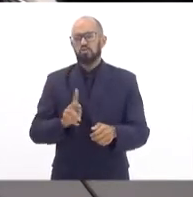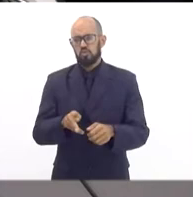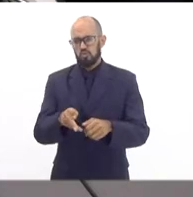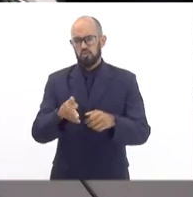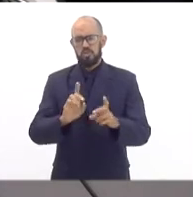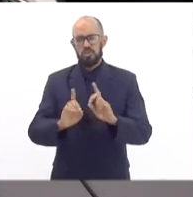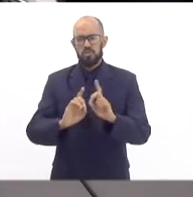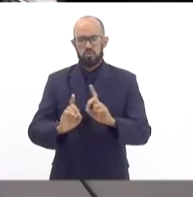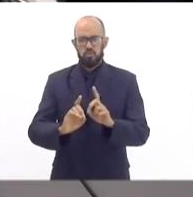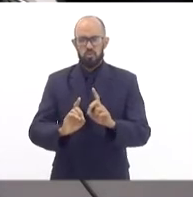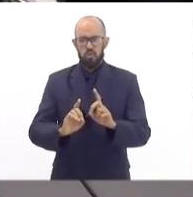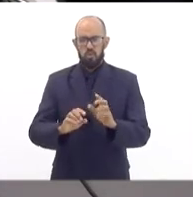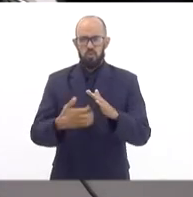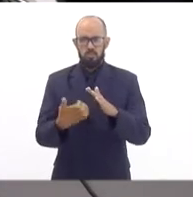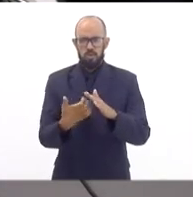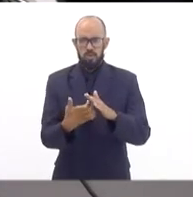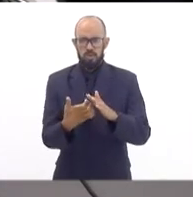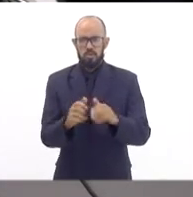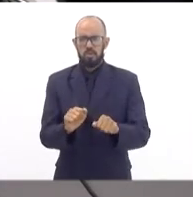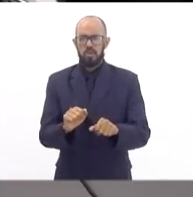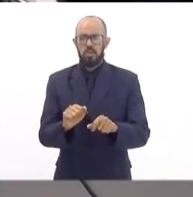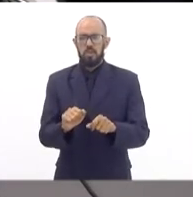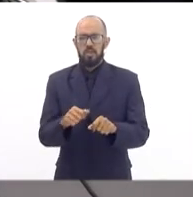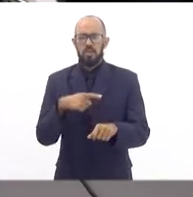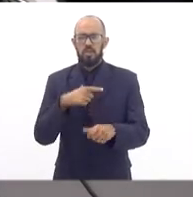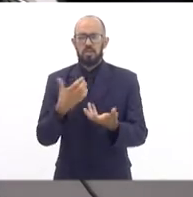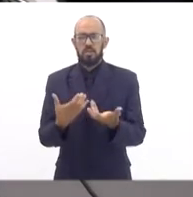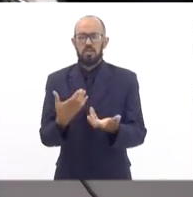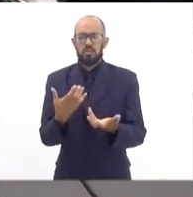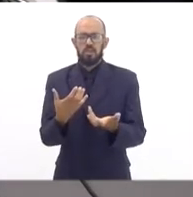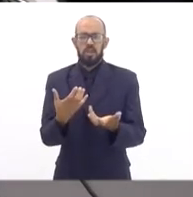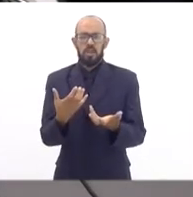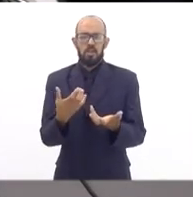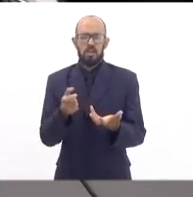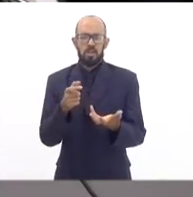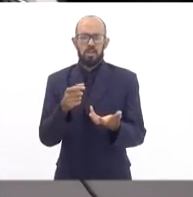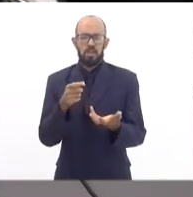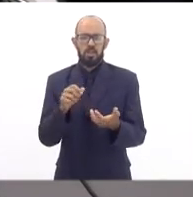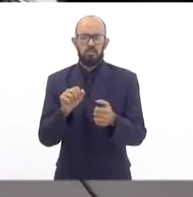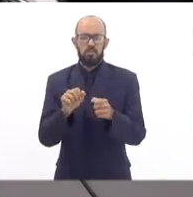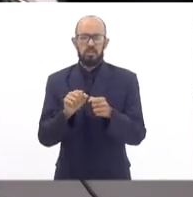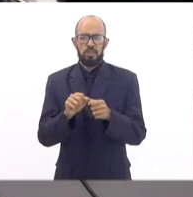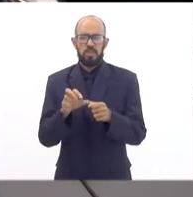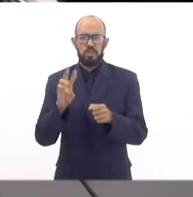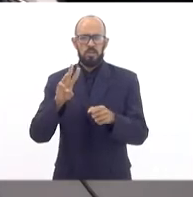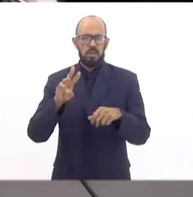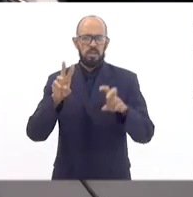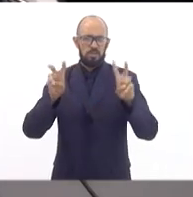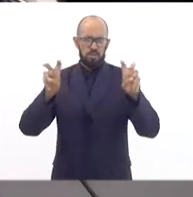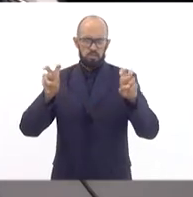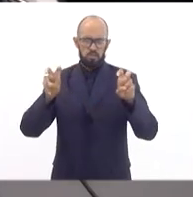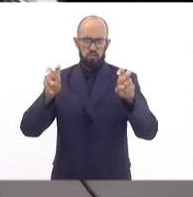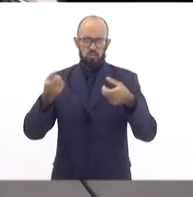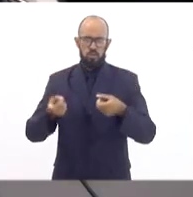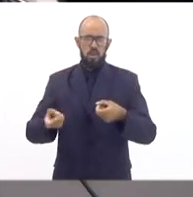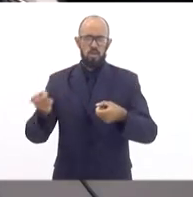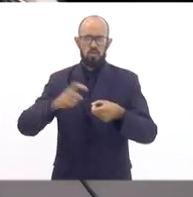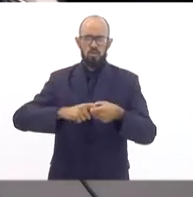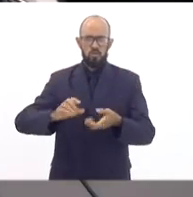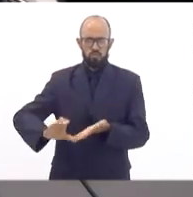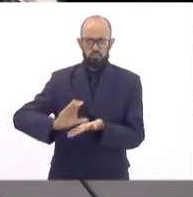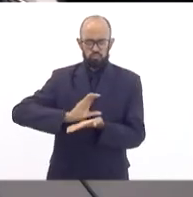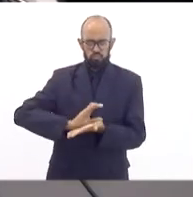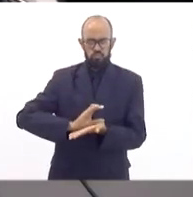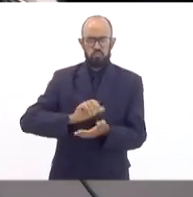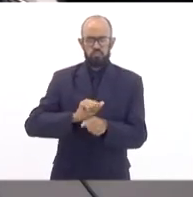concessionária. Ele busca tratar de três assuntos, tá? É um tripé. Ressarcimento da Covid, porque já teve até julgamento